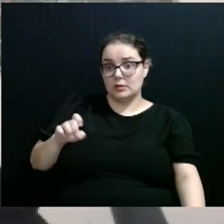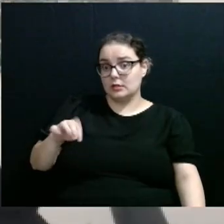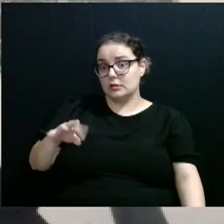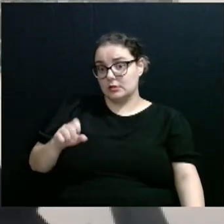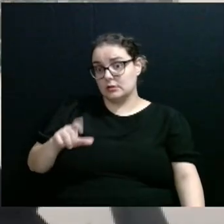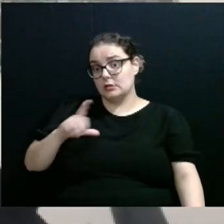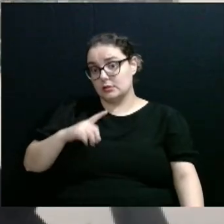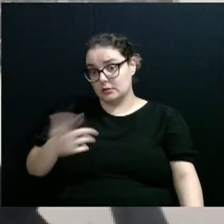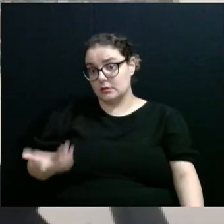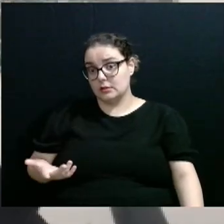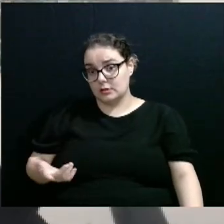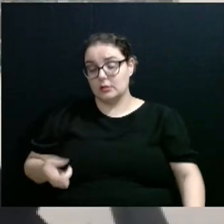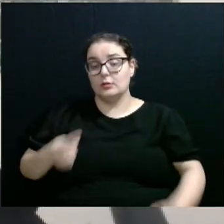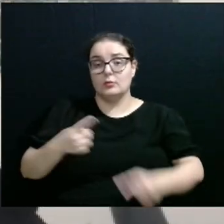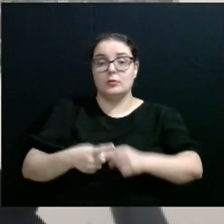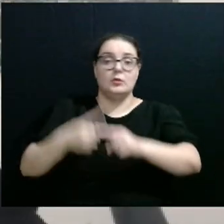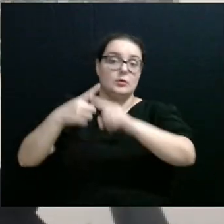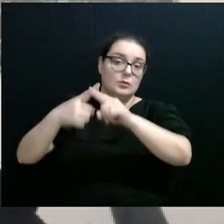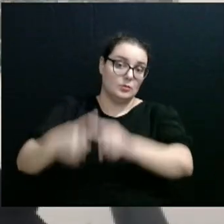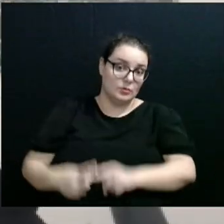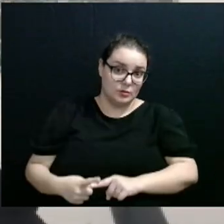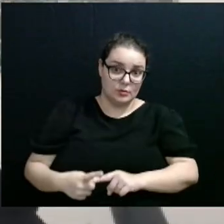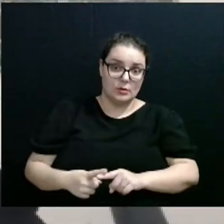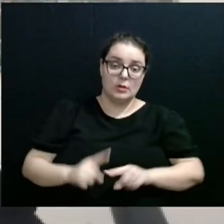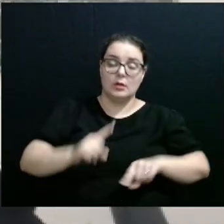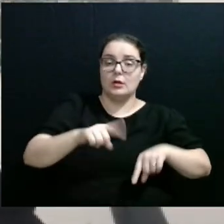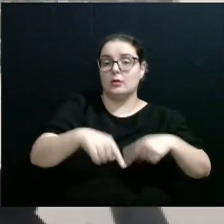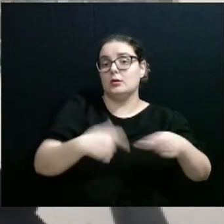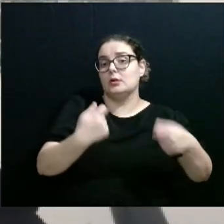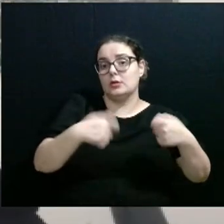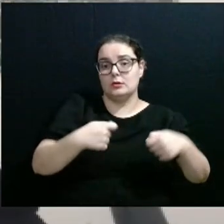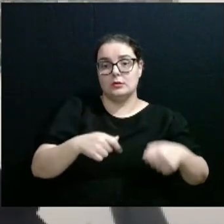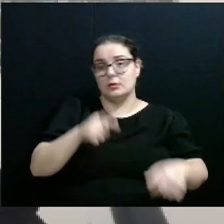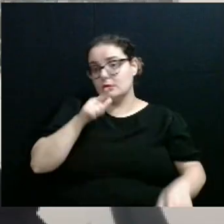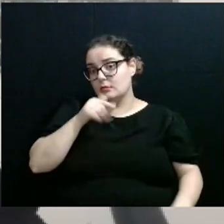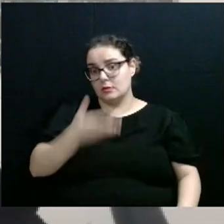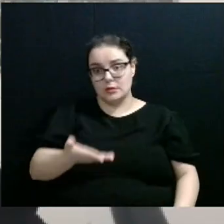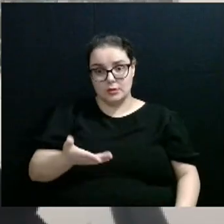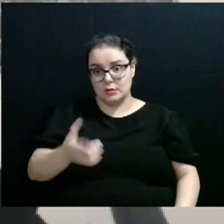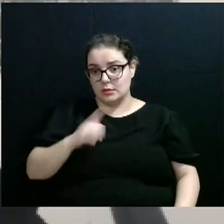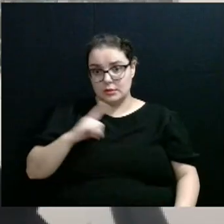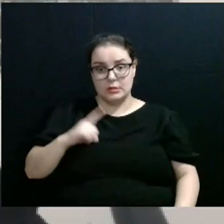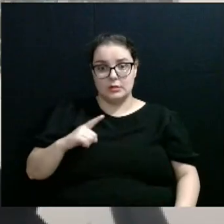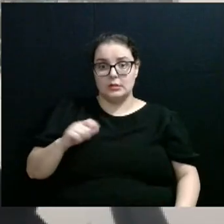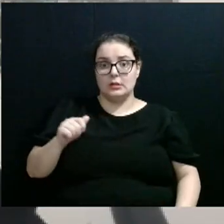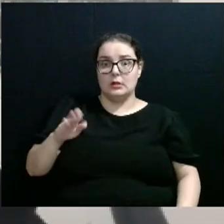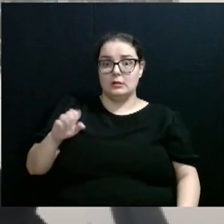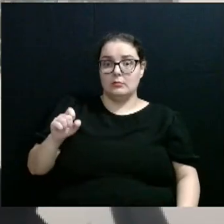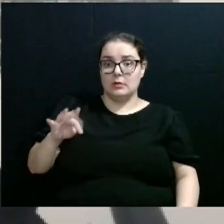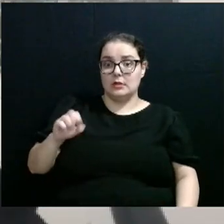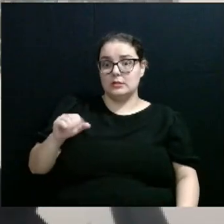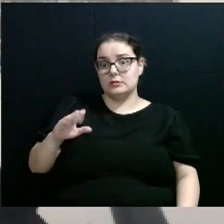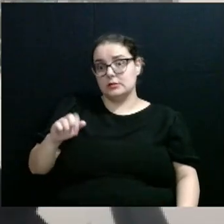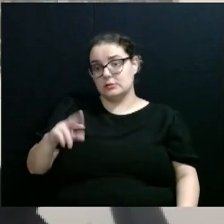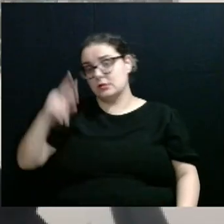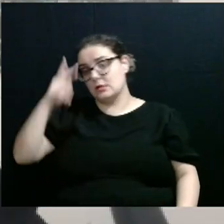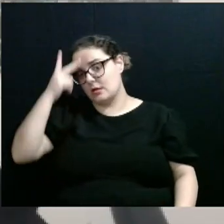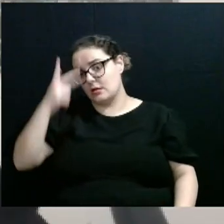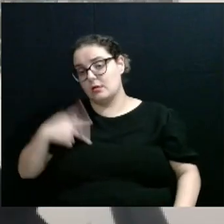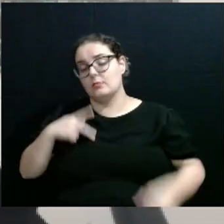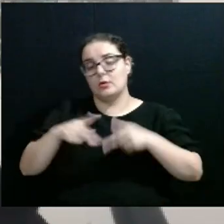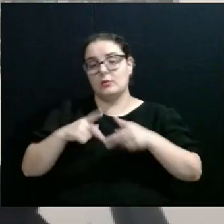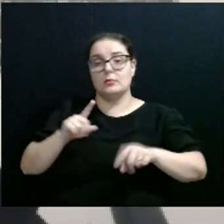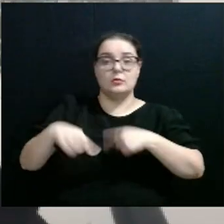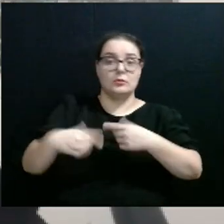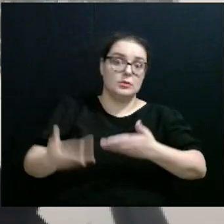vai competir com as outras necessidades de água que tem para abastecer a própria população e todos os outros